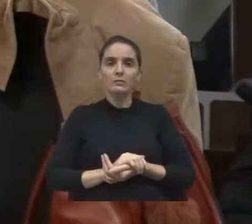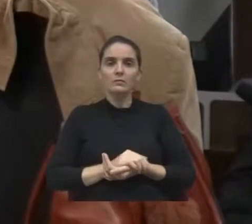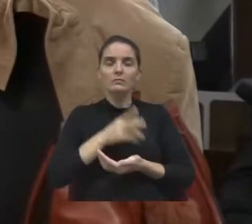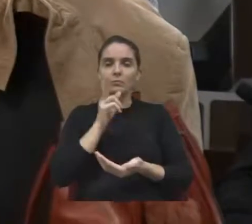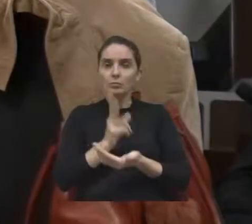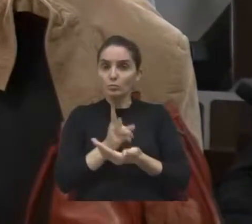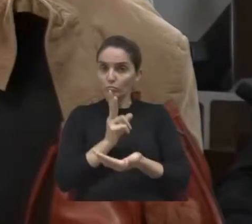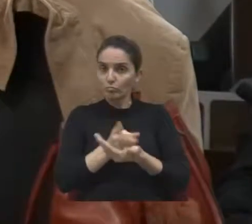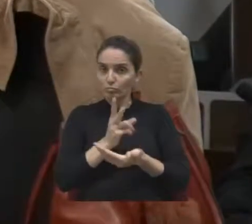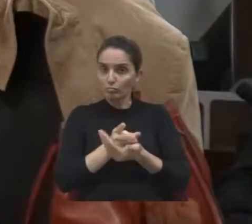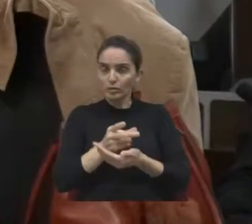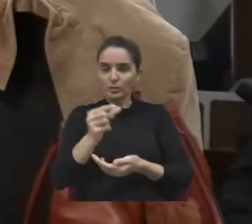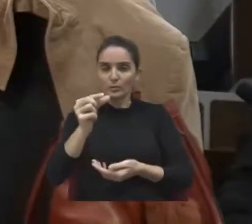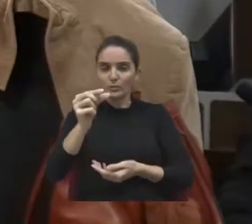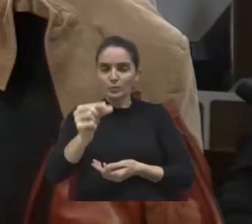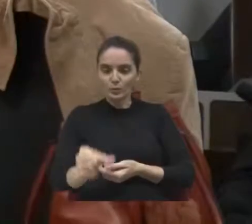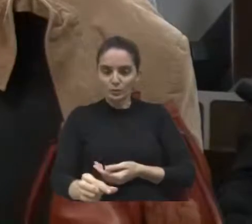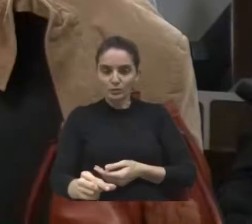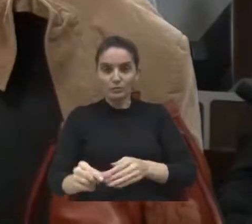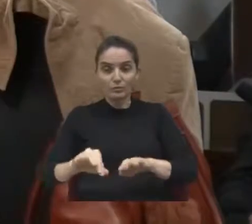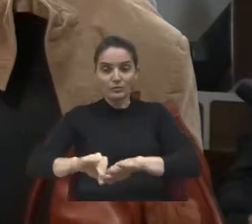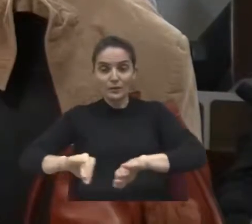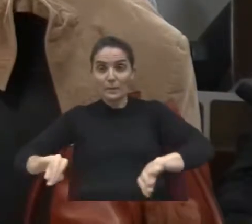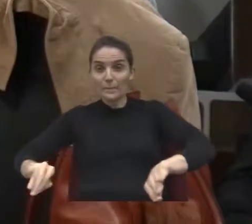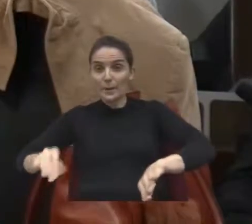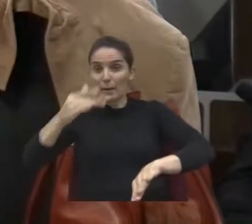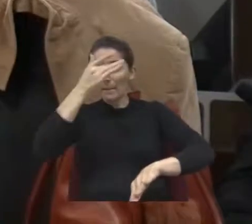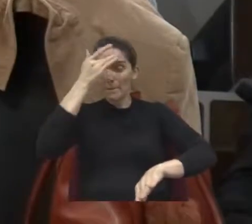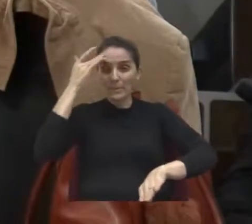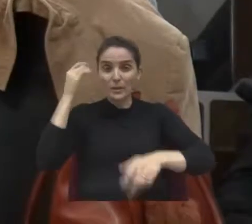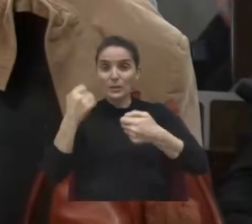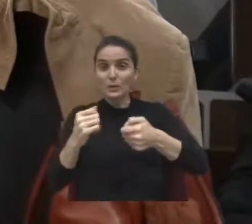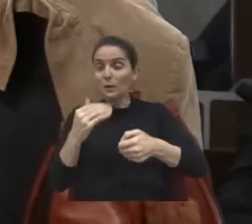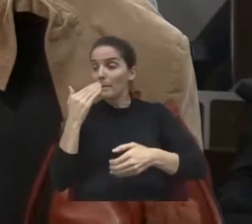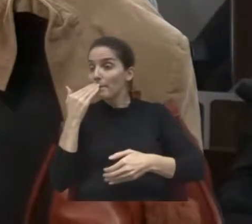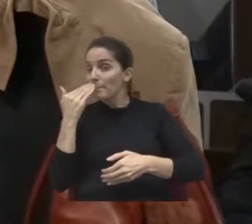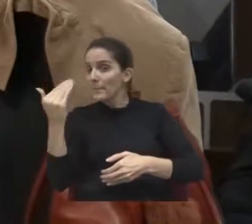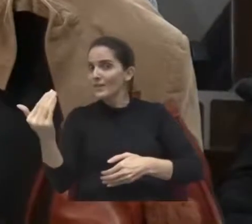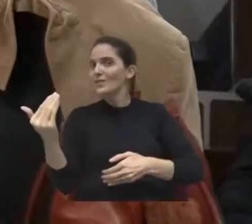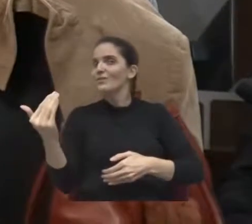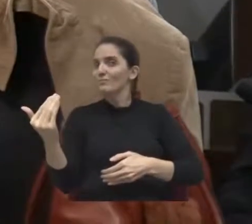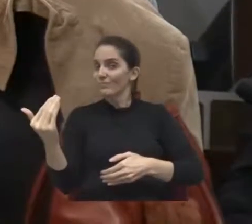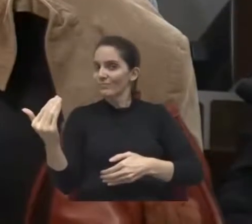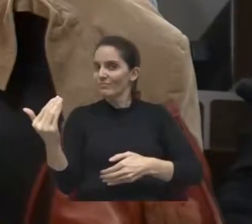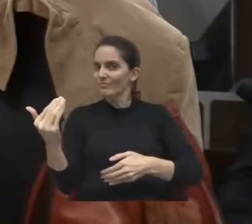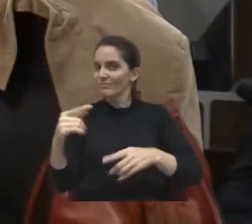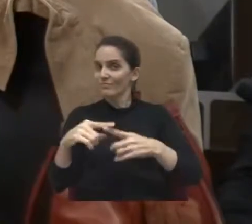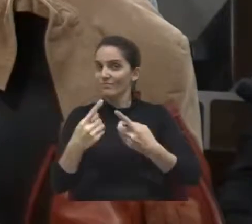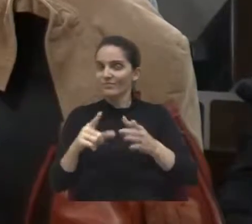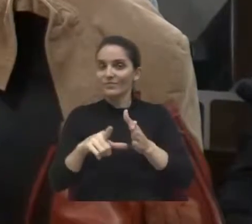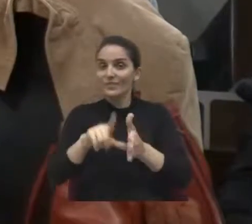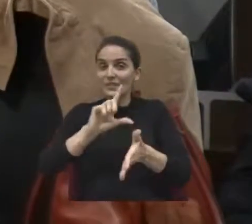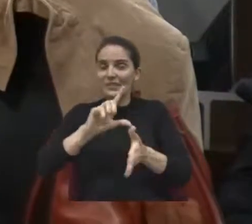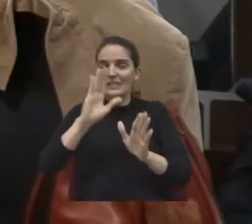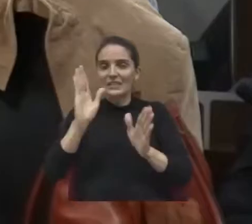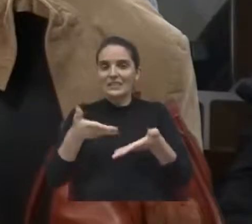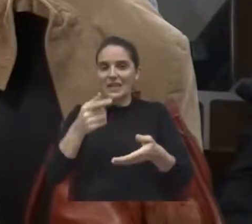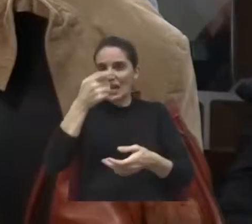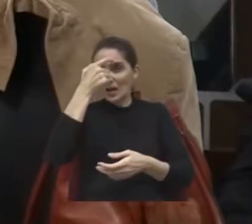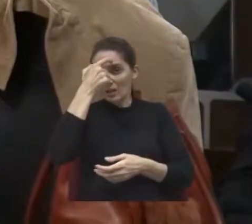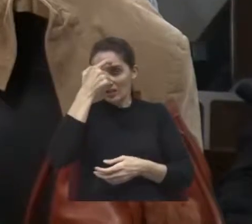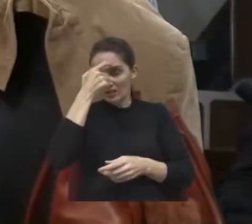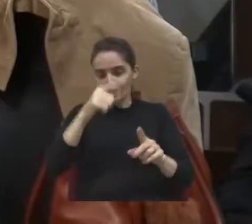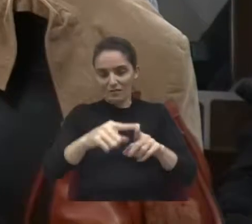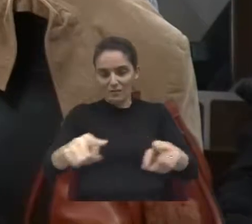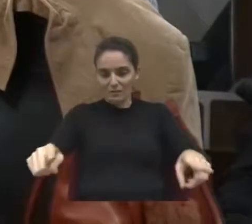canudinhos separados e a pessoa tem que ir lá pedir o canudinho. Mas antes disso, já tem uma conscientização na própria mesa do